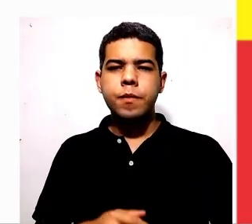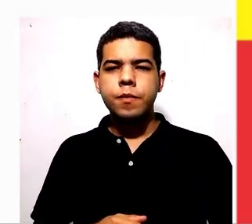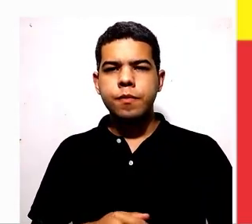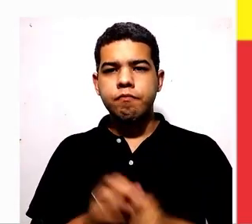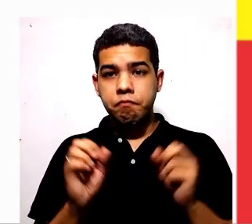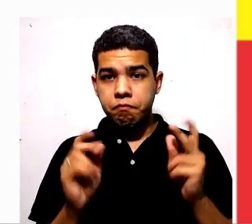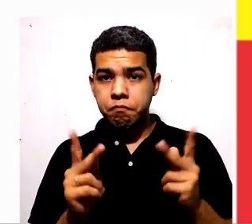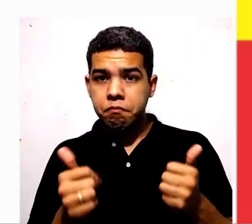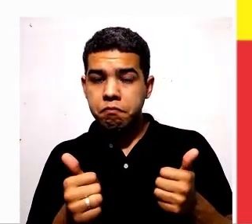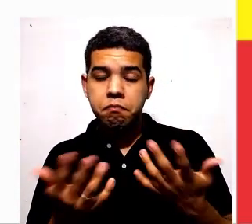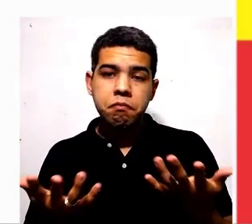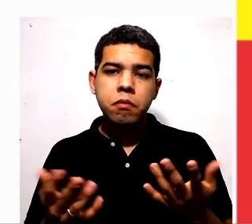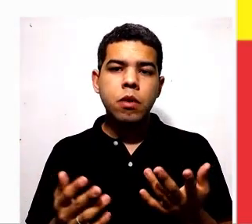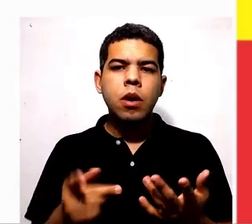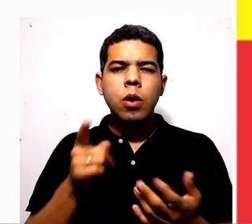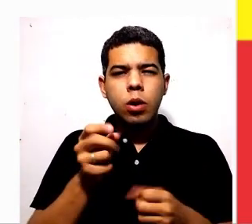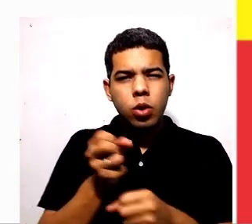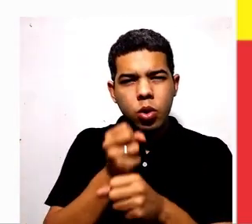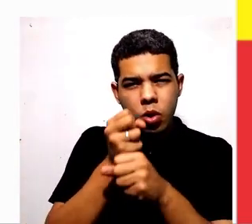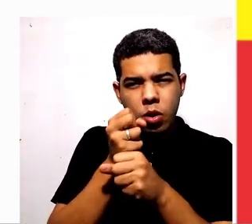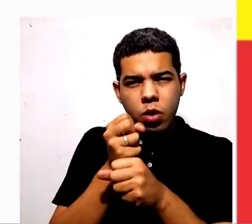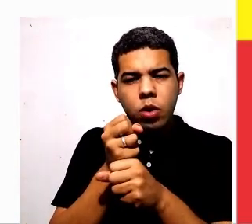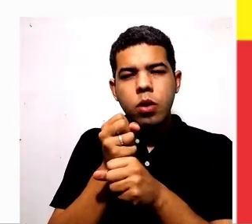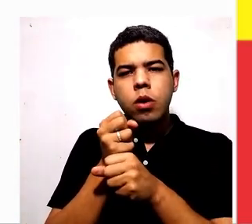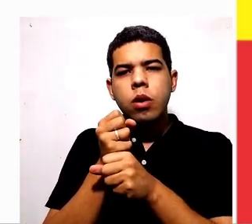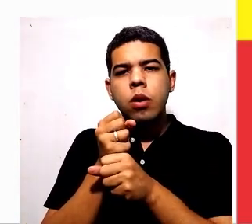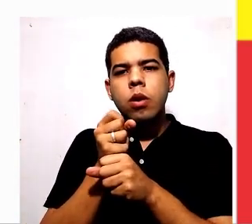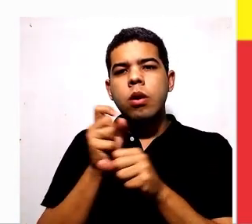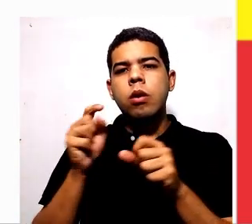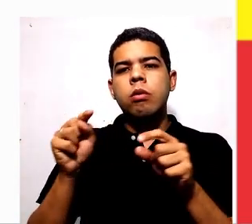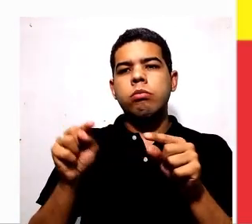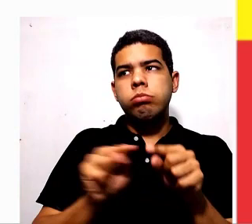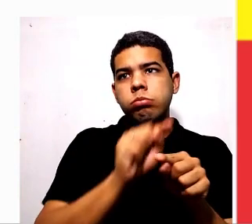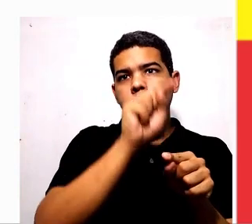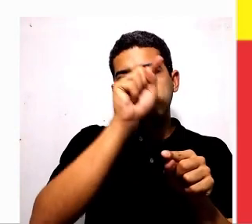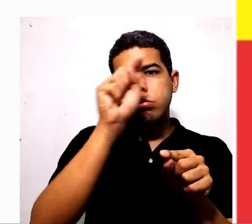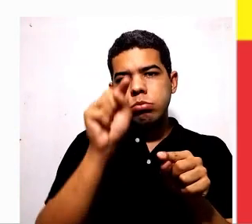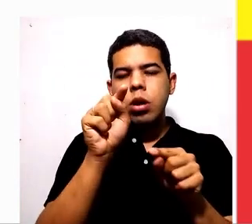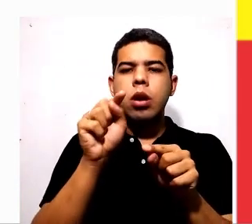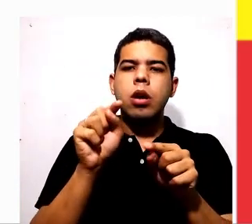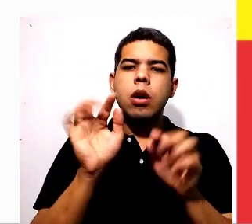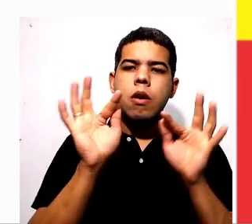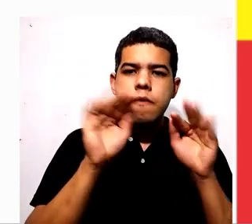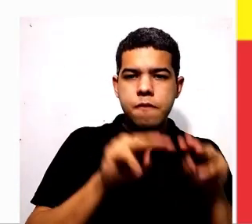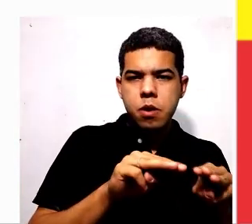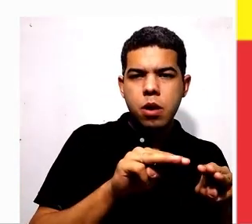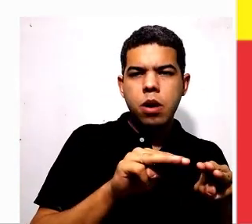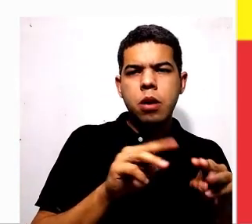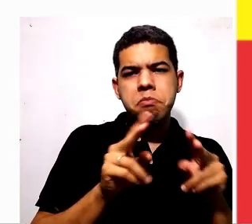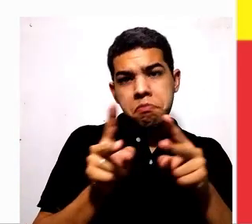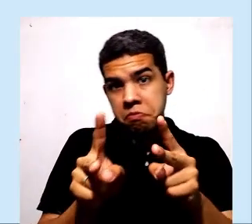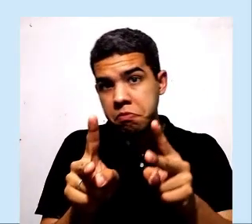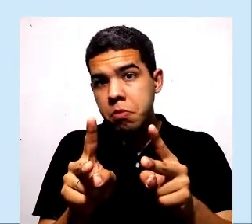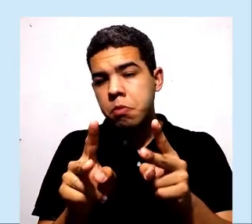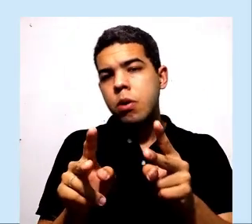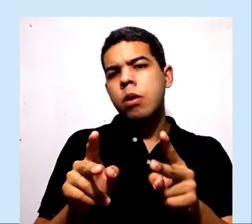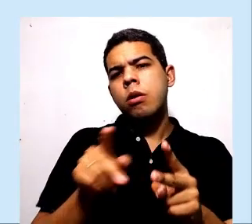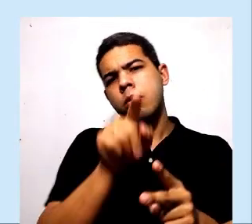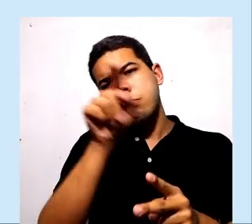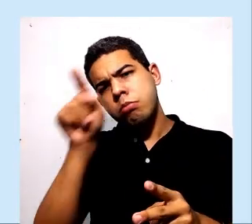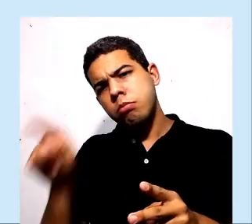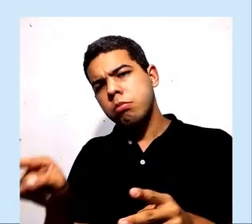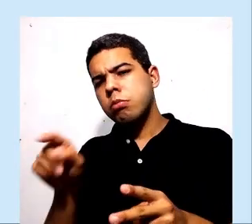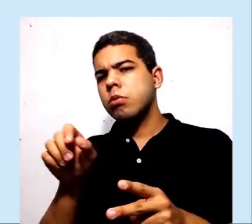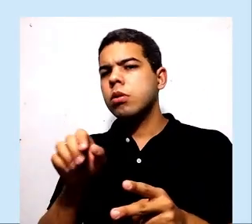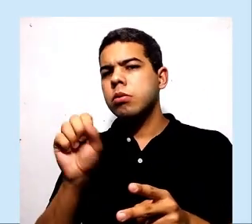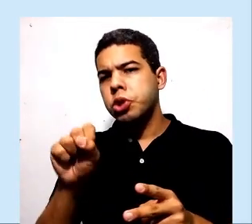construir. Beleza? Se você construir, você vai finalizar. Se você quiser continuar,